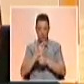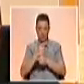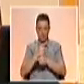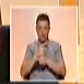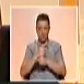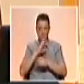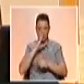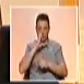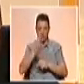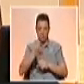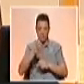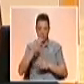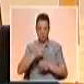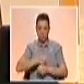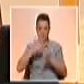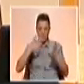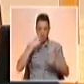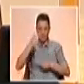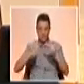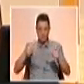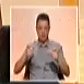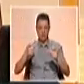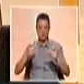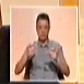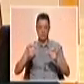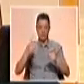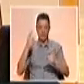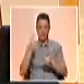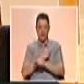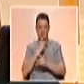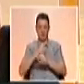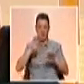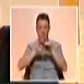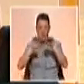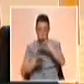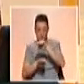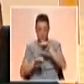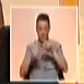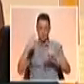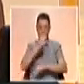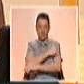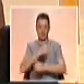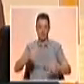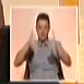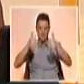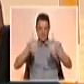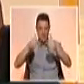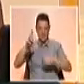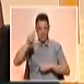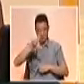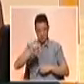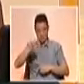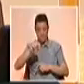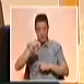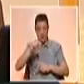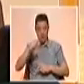facto de muita gente em países onde há uma grande desigualdade entre o que é que são os centros urbanos e o que é que são as zonas rurais,